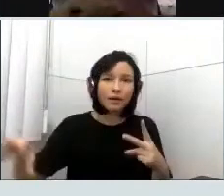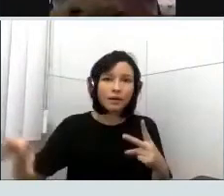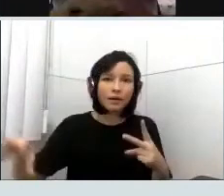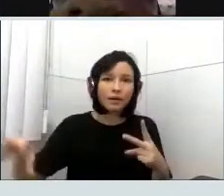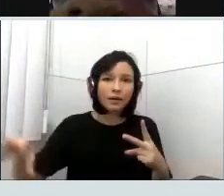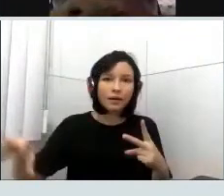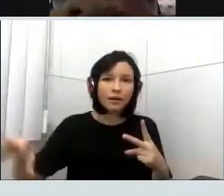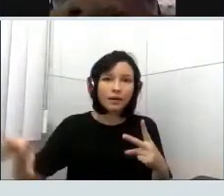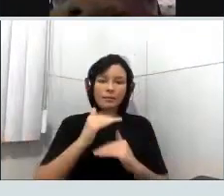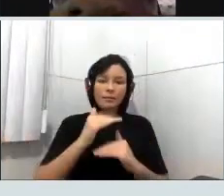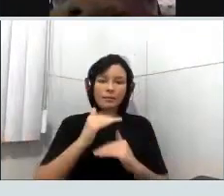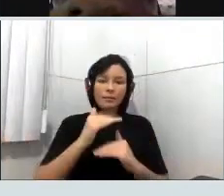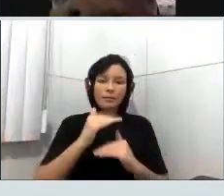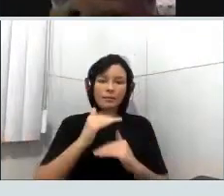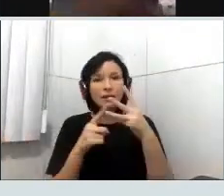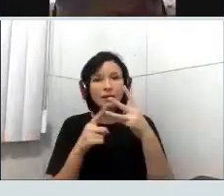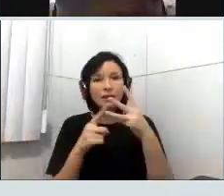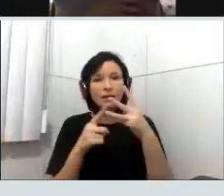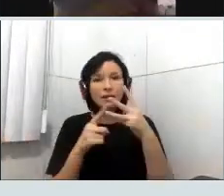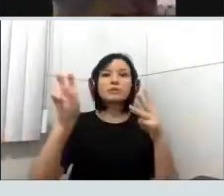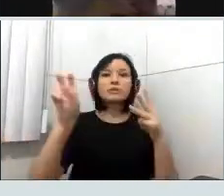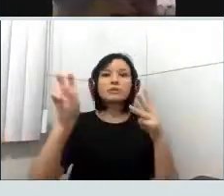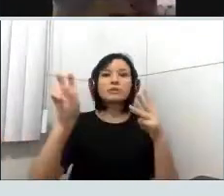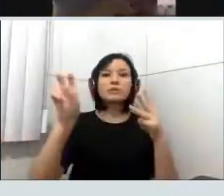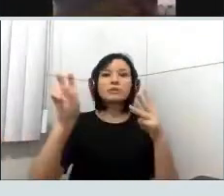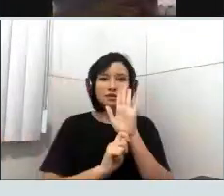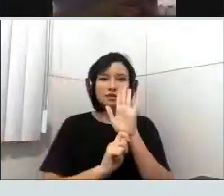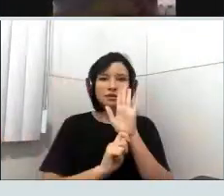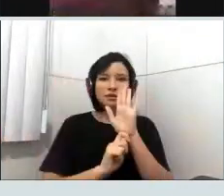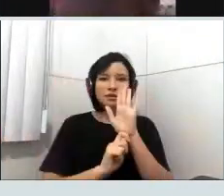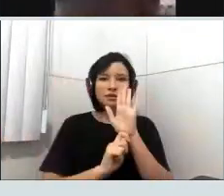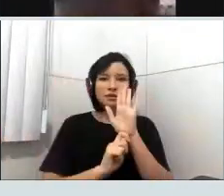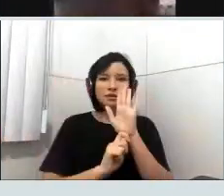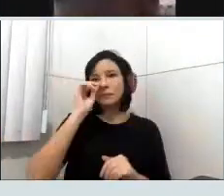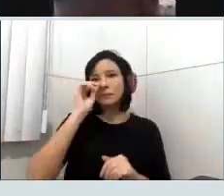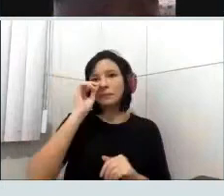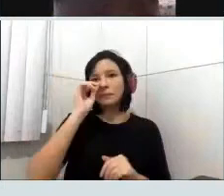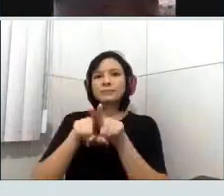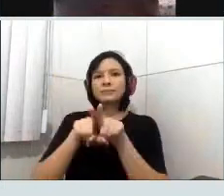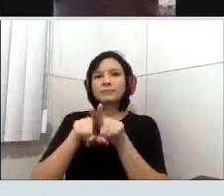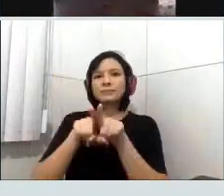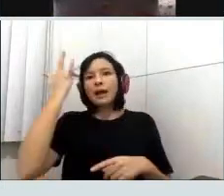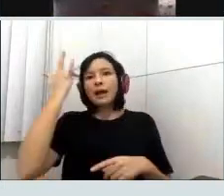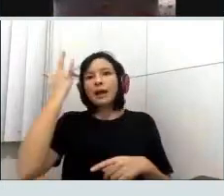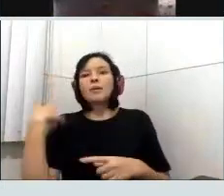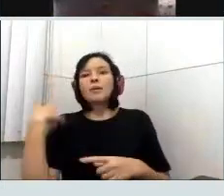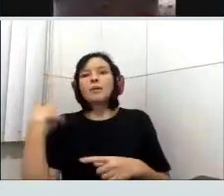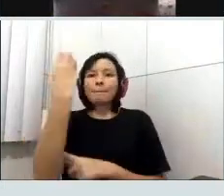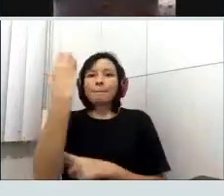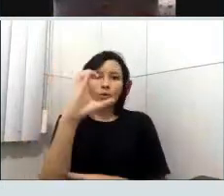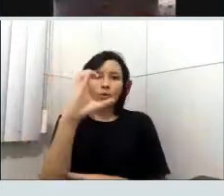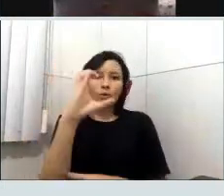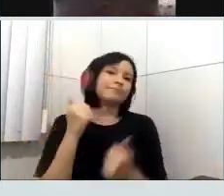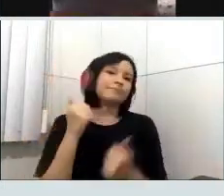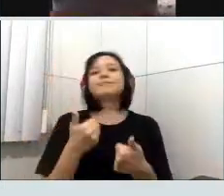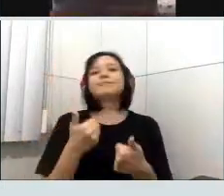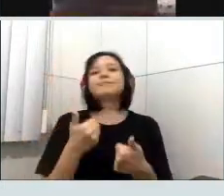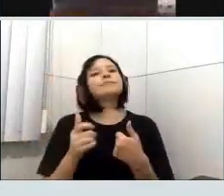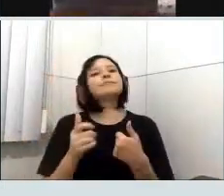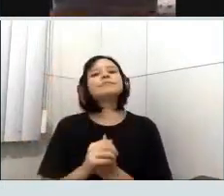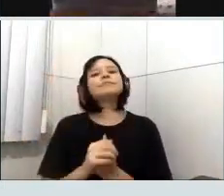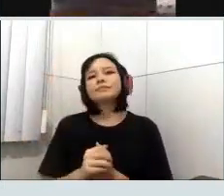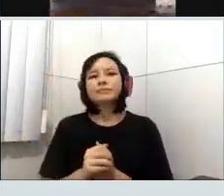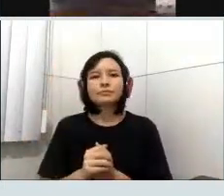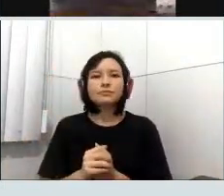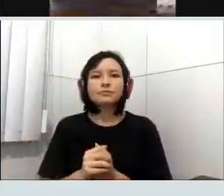tudo de uma vez. Porque se a gente deixa para colocar amanhã, acaba esquecendo, certo? Eu acho melhor usar alusões ou dados